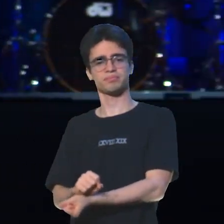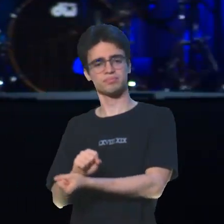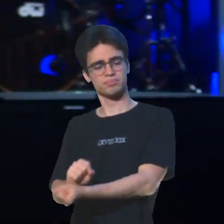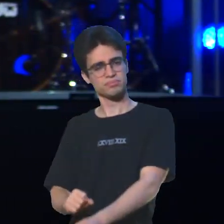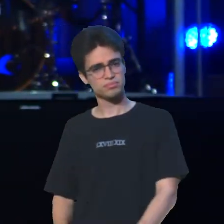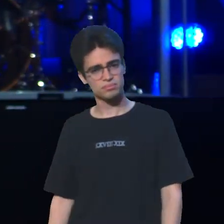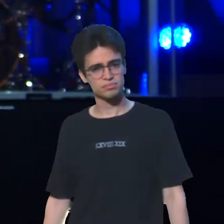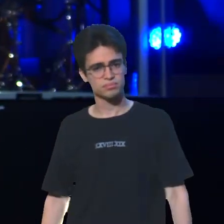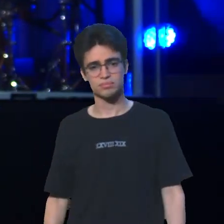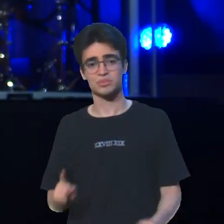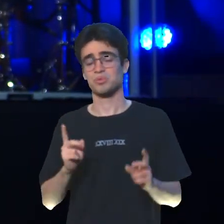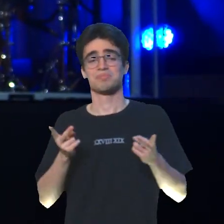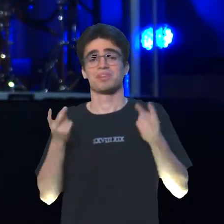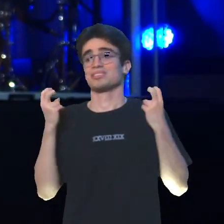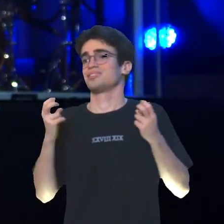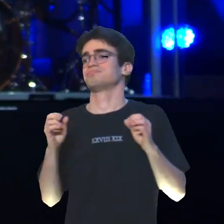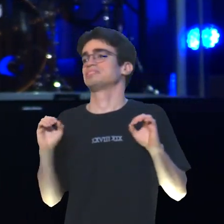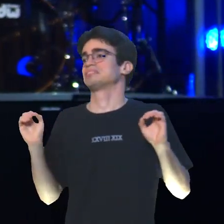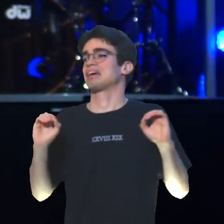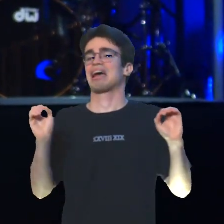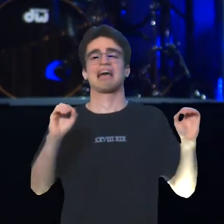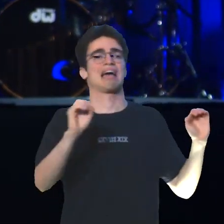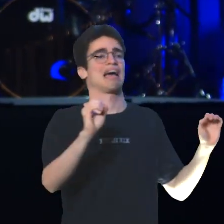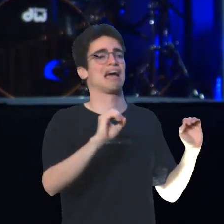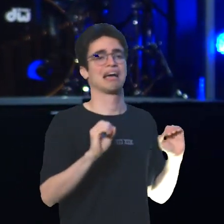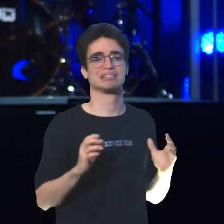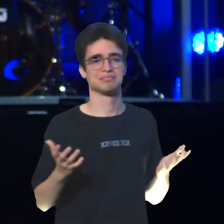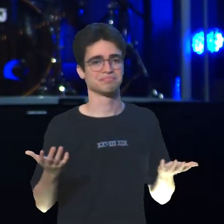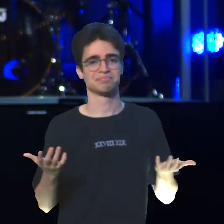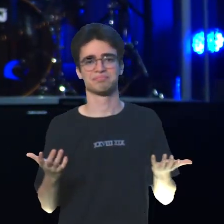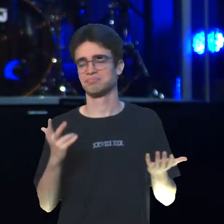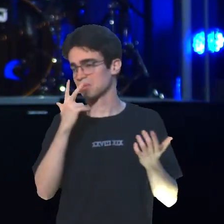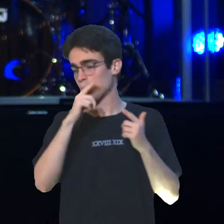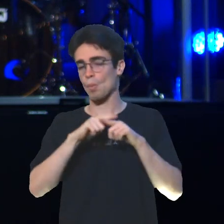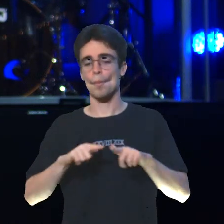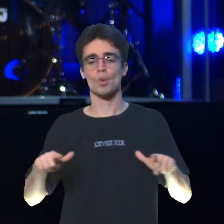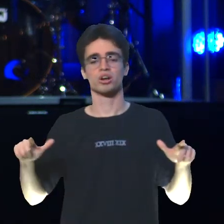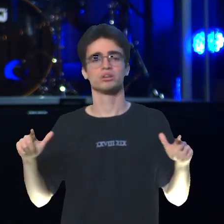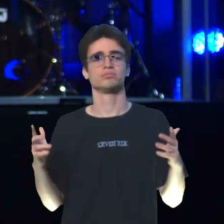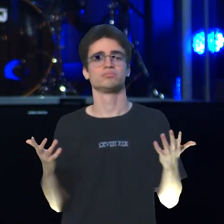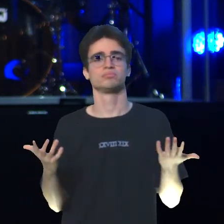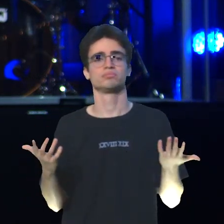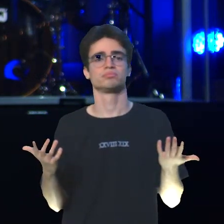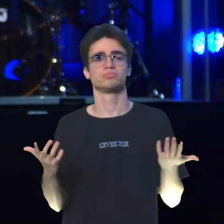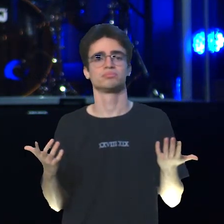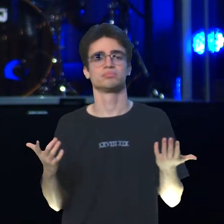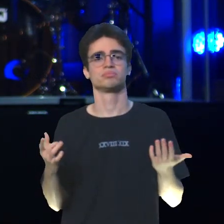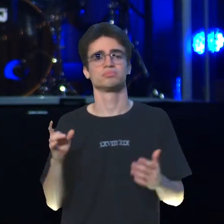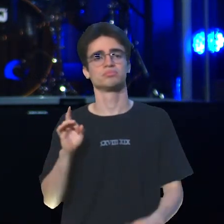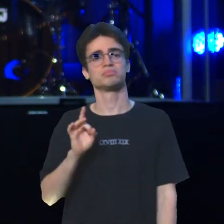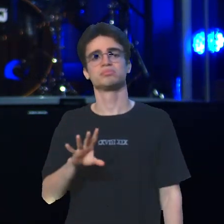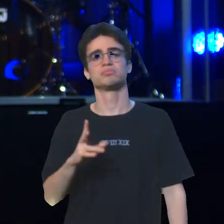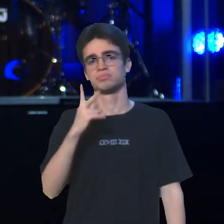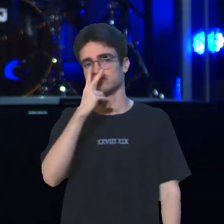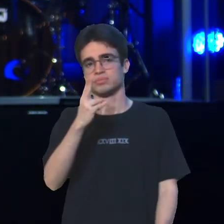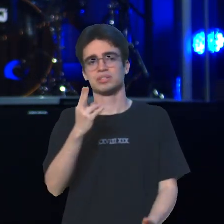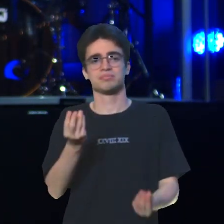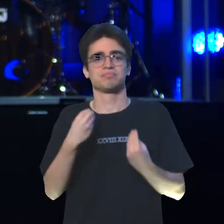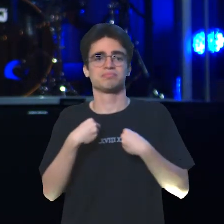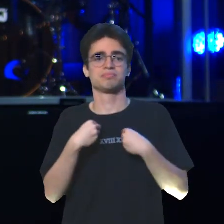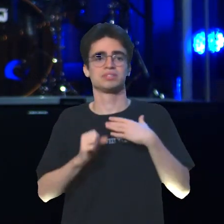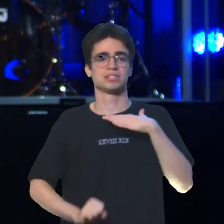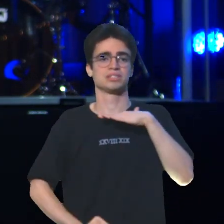que vocês não enxergam mais nada, a não ser um saciamento